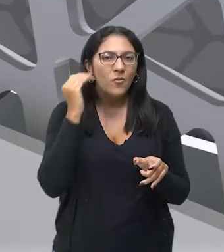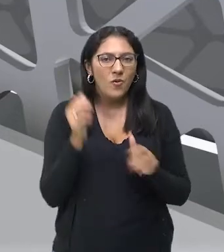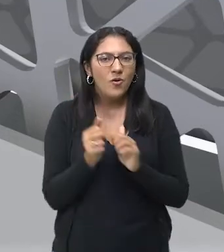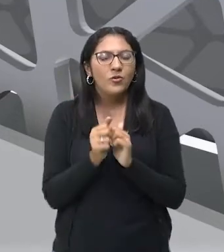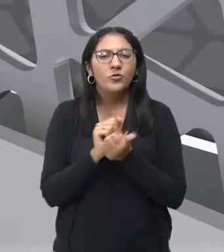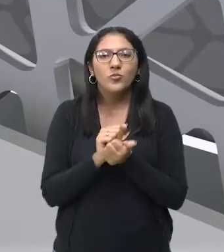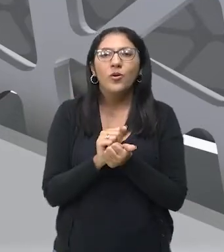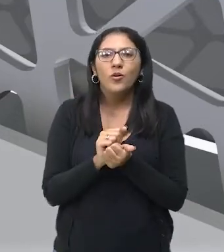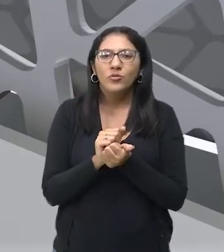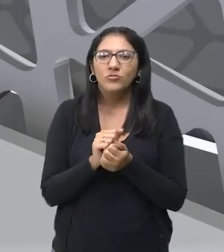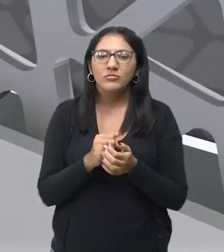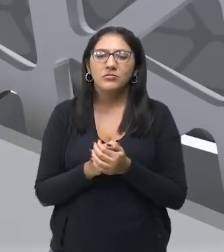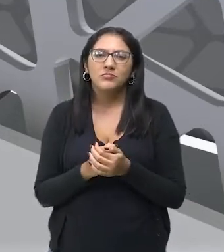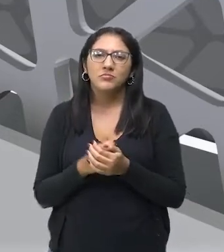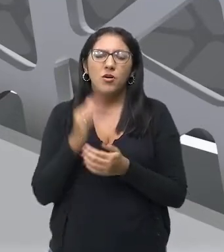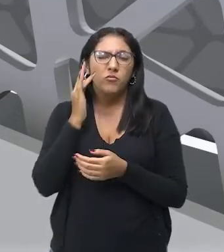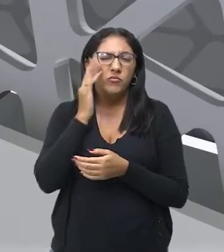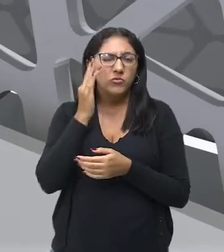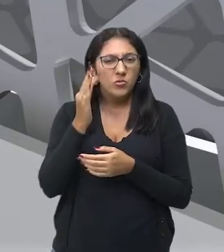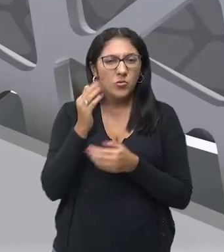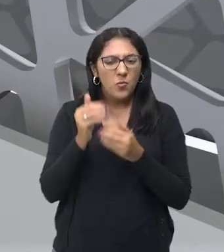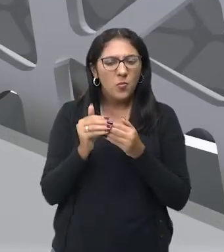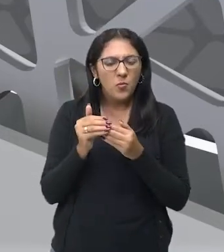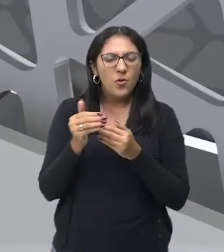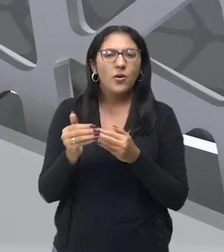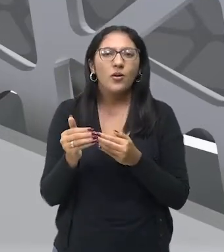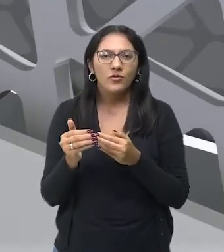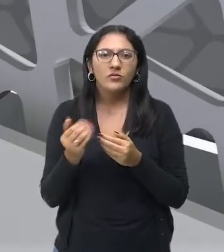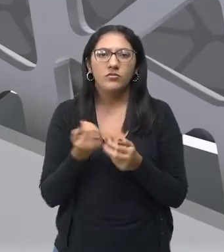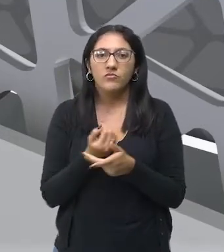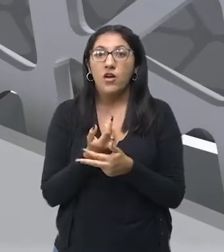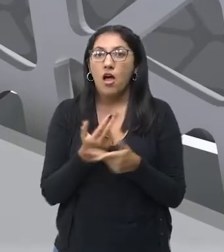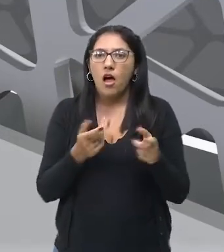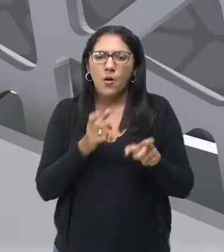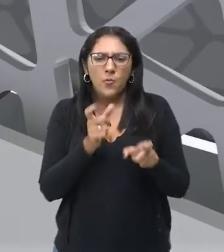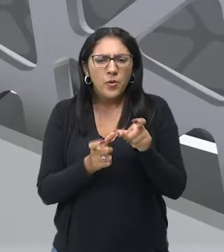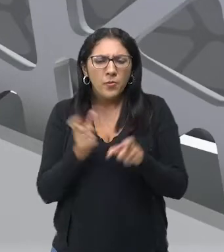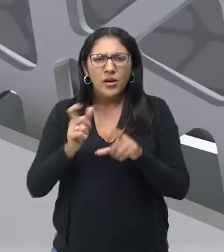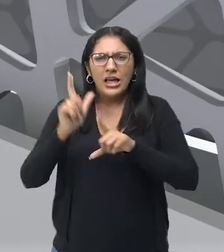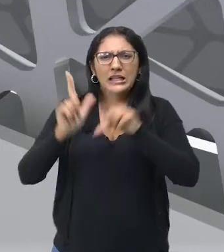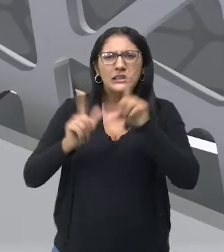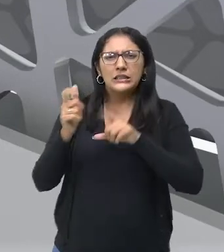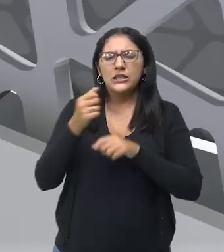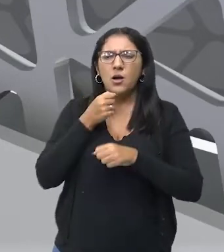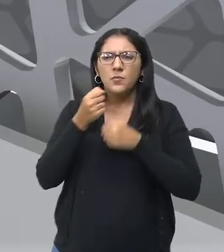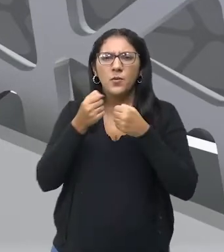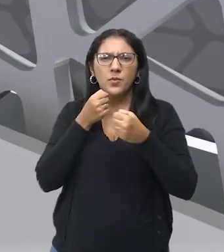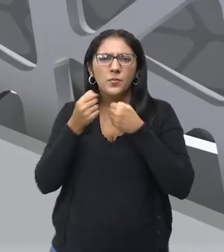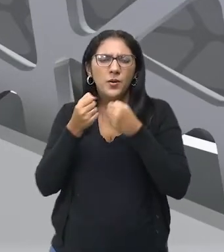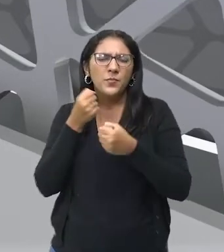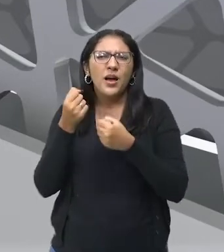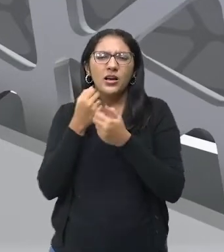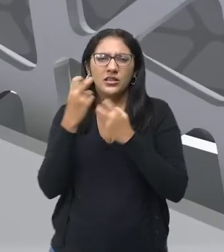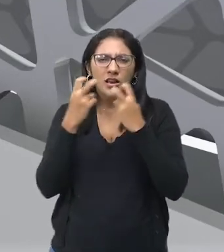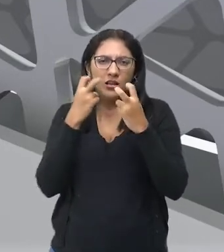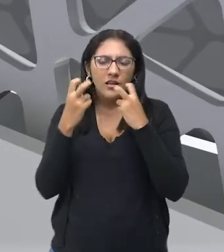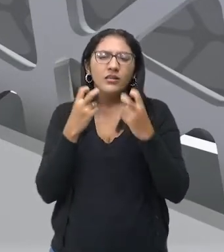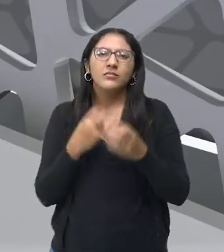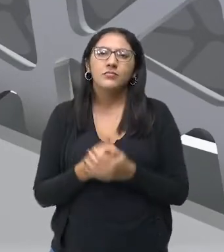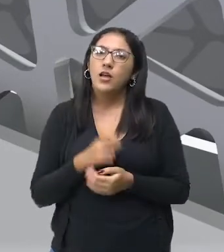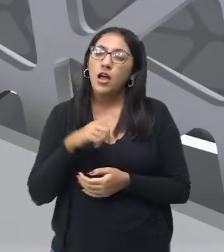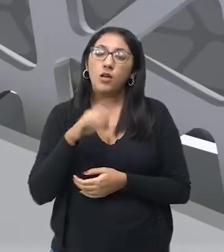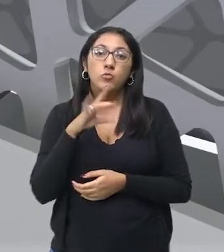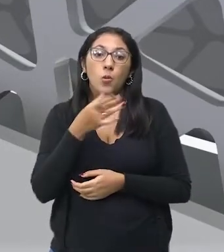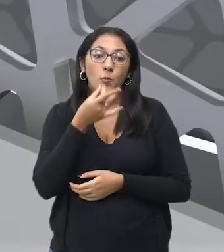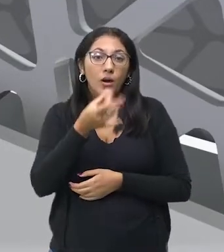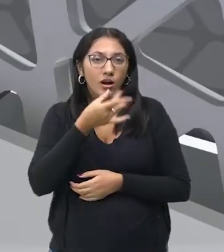precisar, pelo menos num futuro próximo, ter tantas narrações emotivas. Essa é a opinião